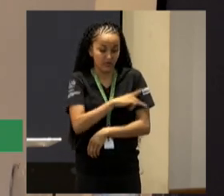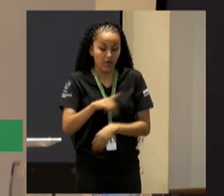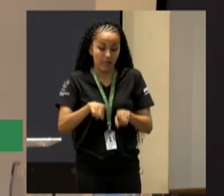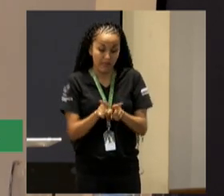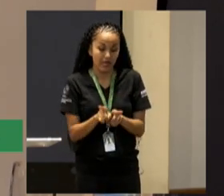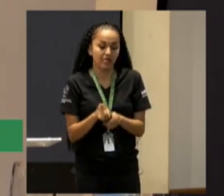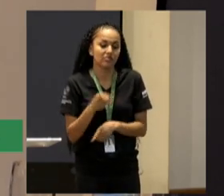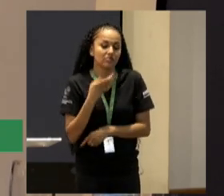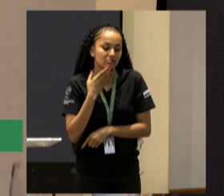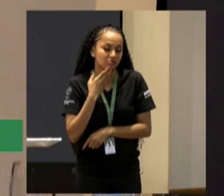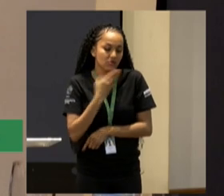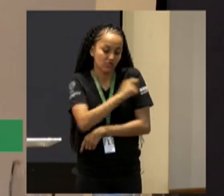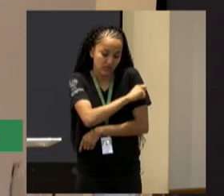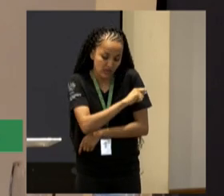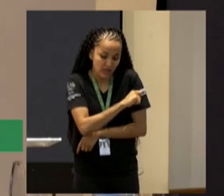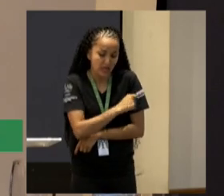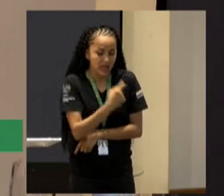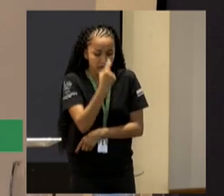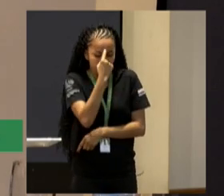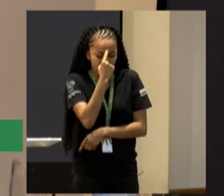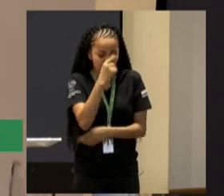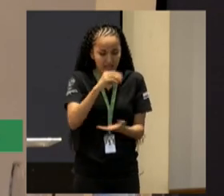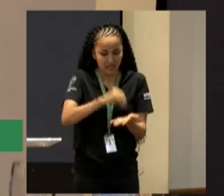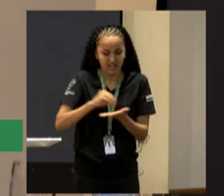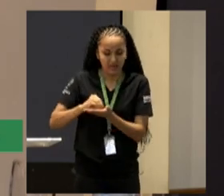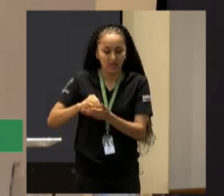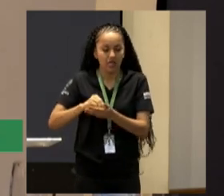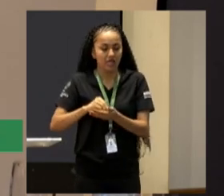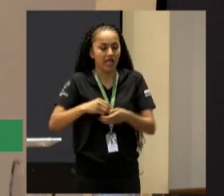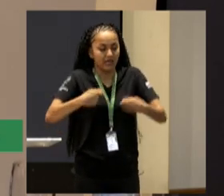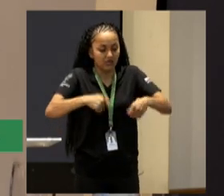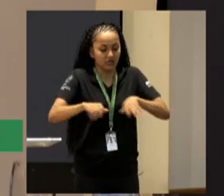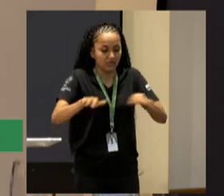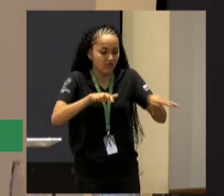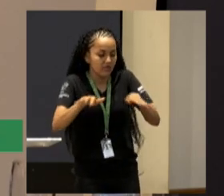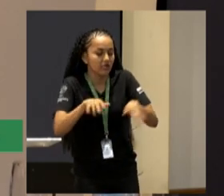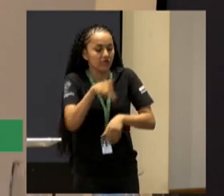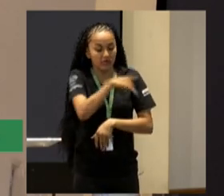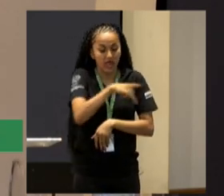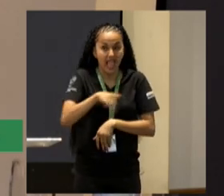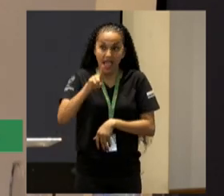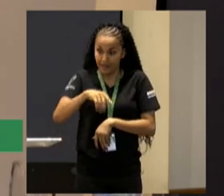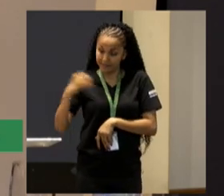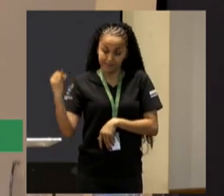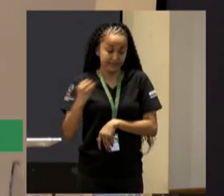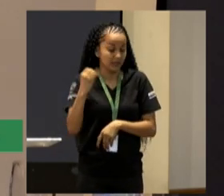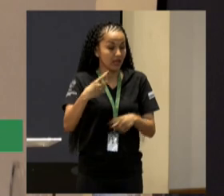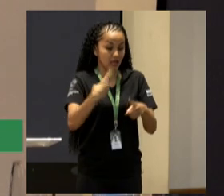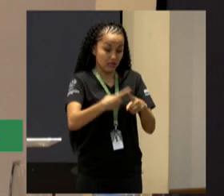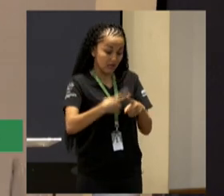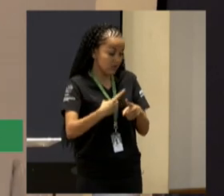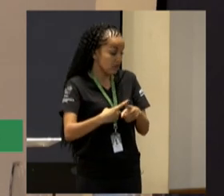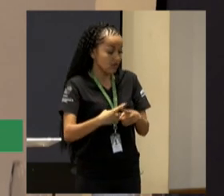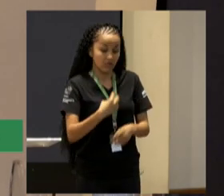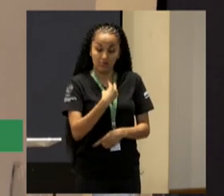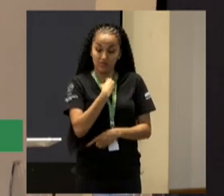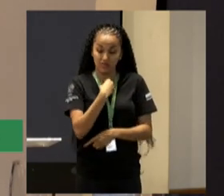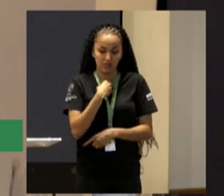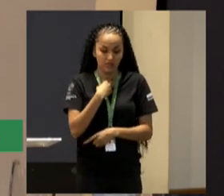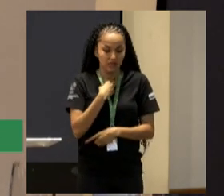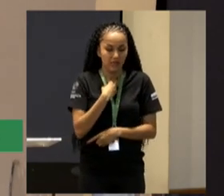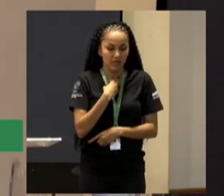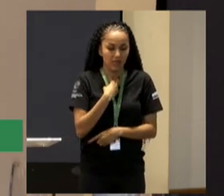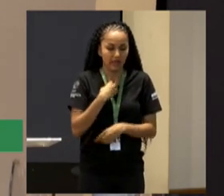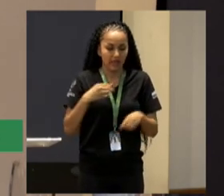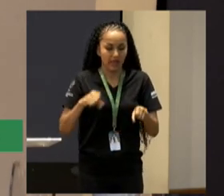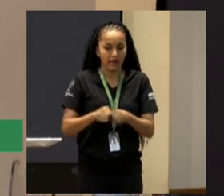Pensar nas ausências, na necessidade de mobilizar os docentes é fundamental, porque não podemos infringir o